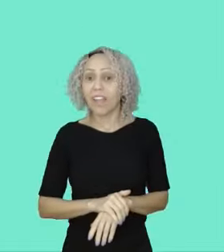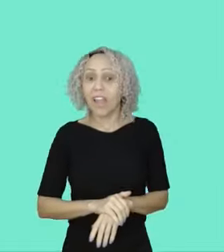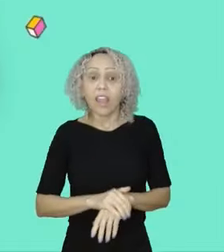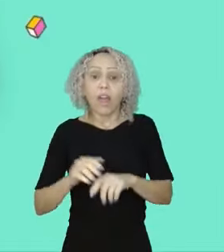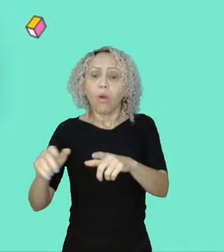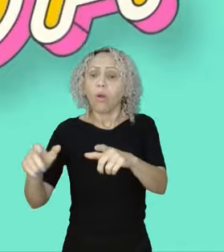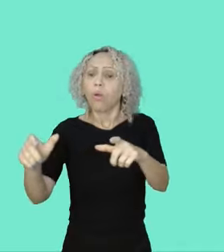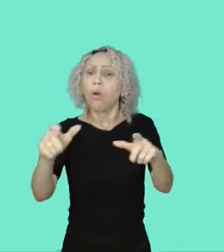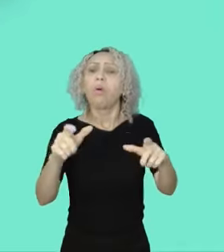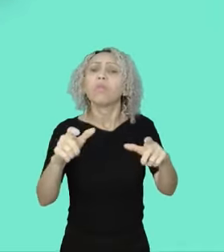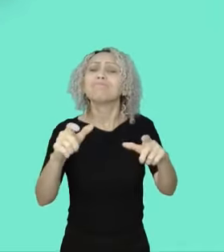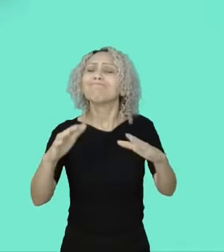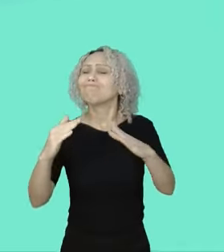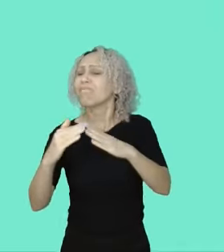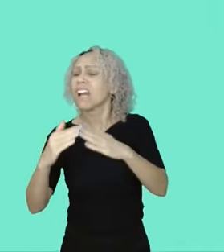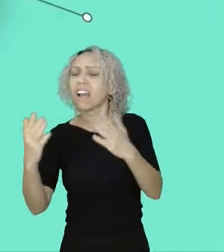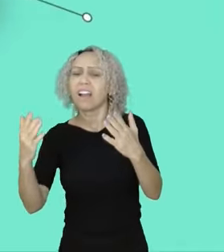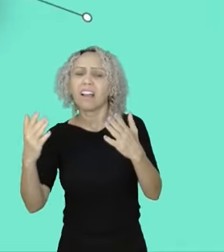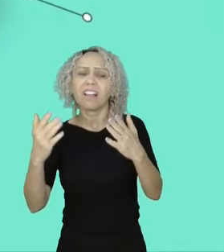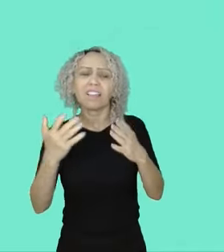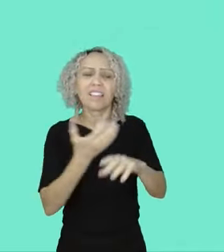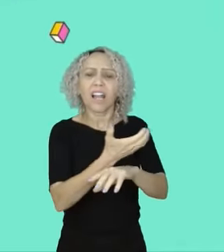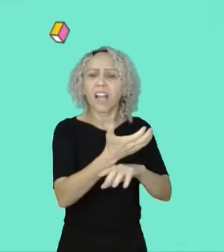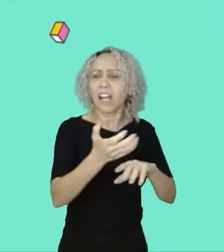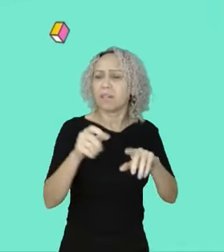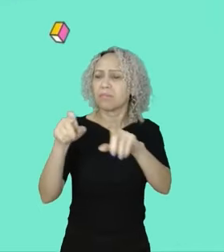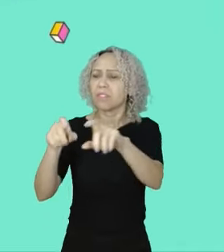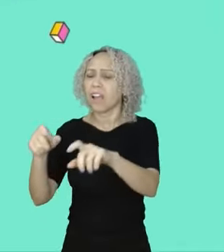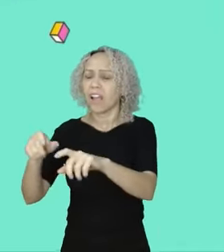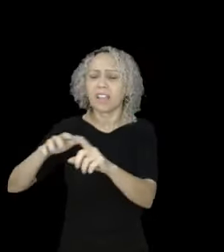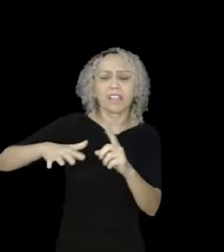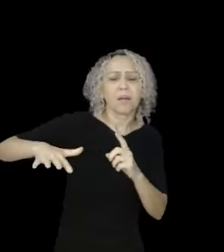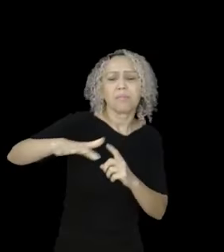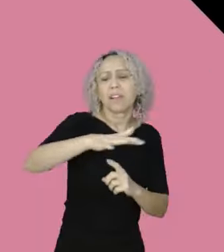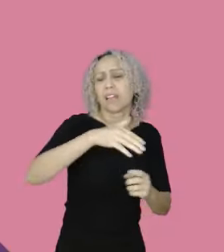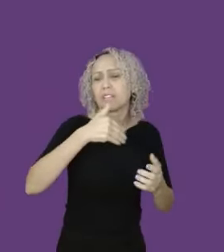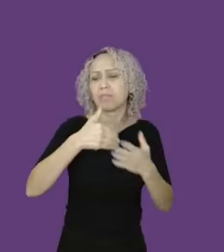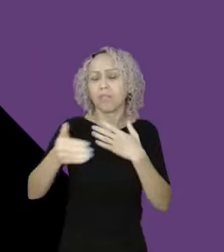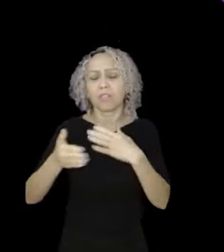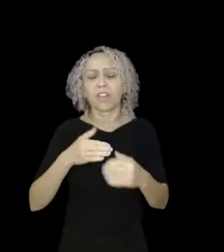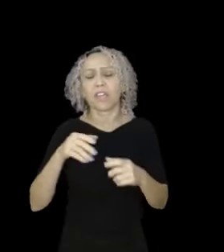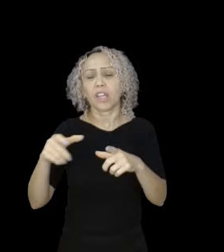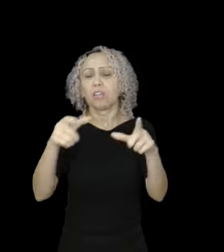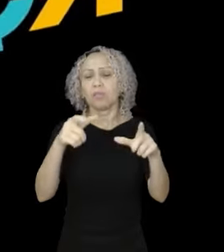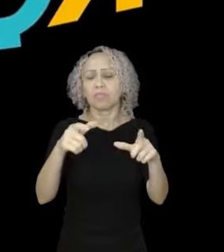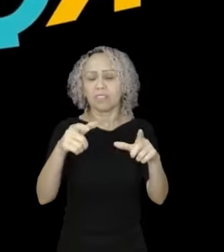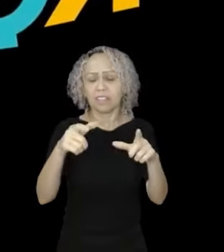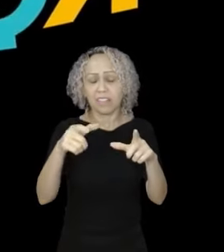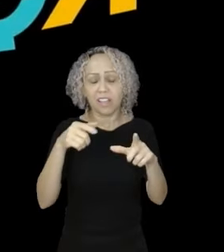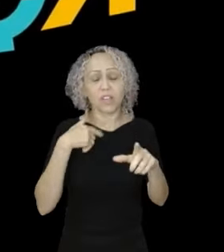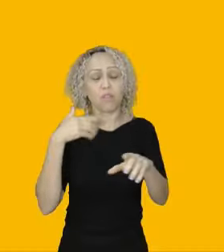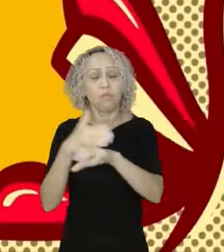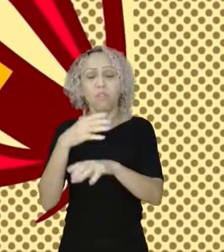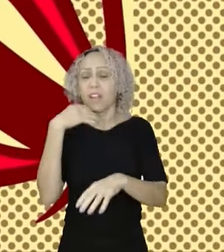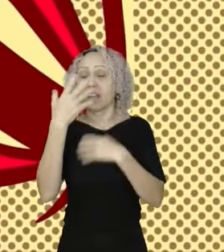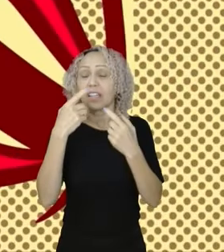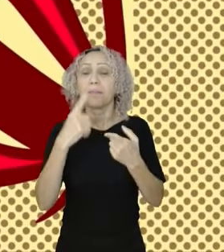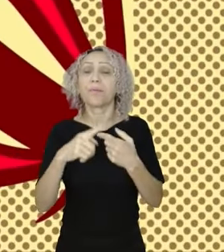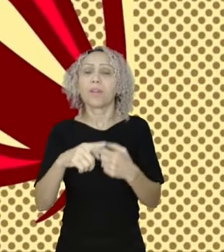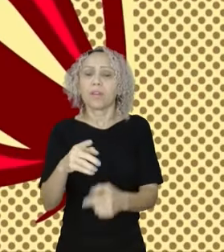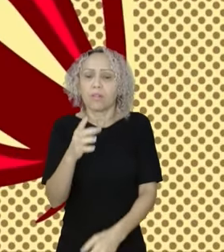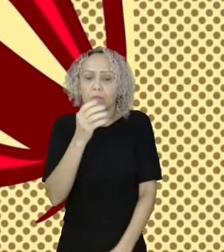Seja em casa, no campo, na rua ou na praça Chega de mordaça,